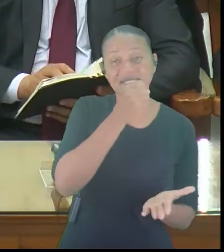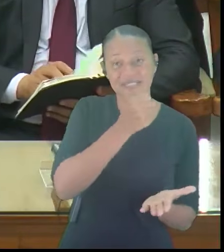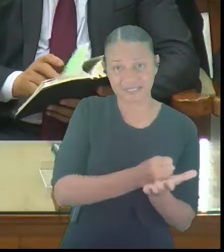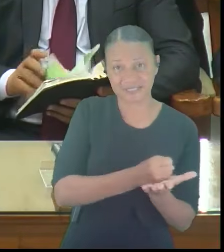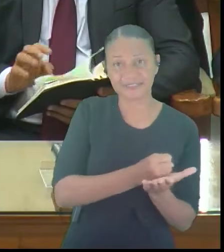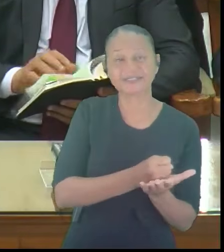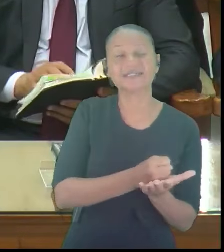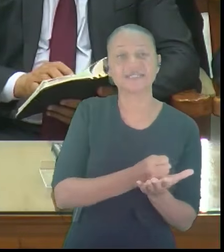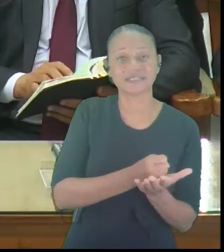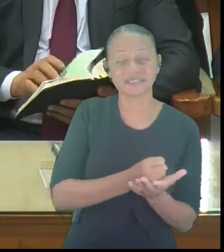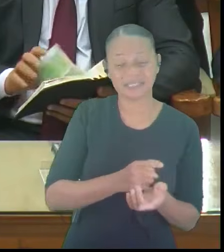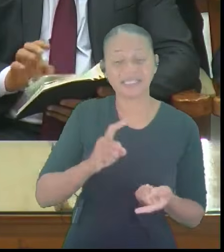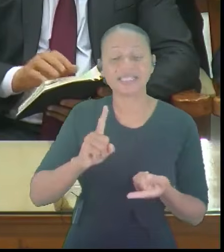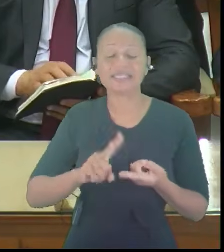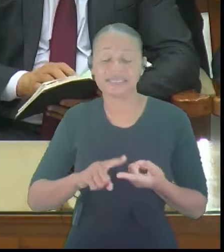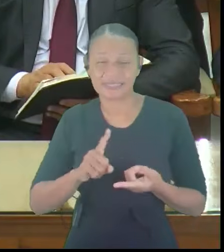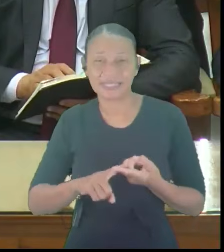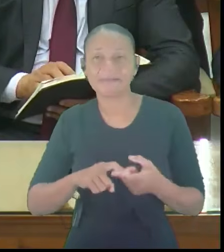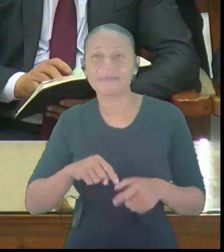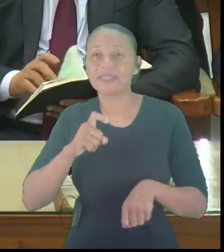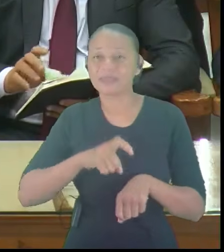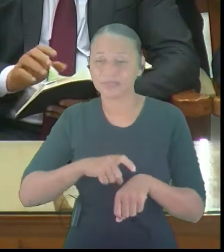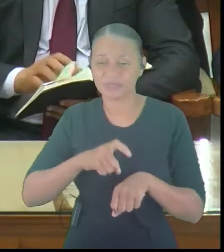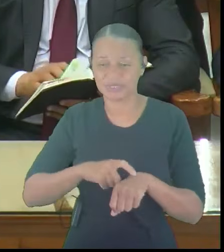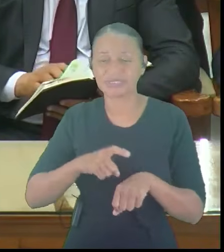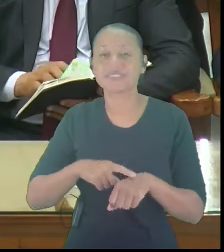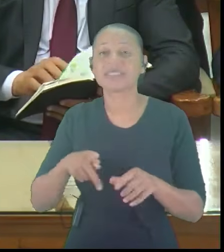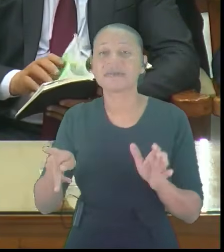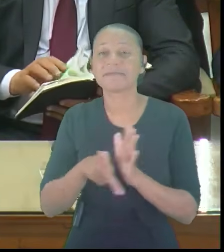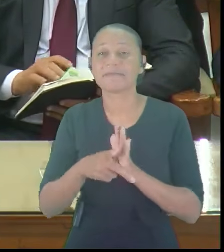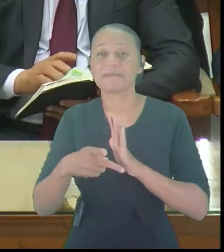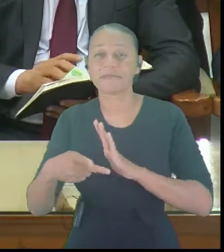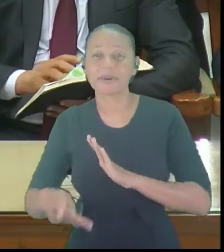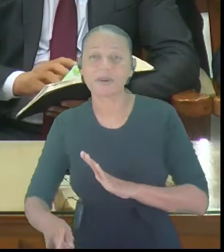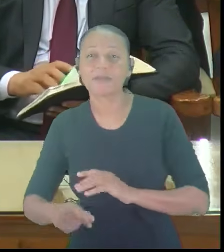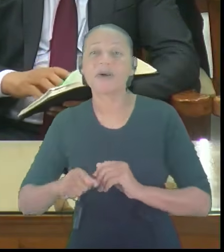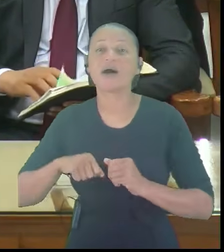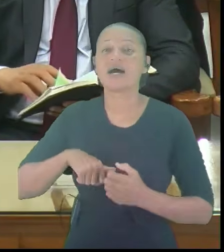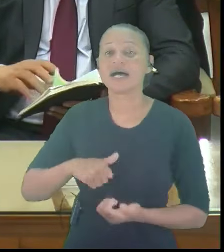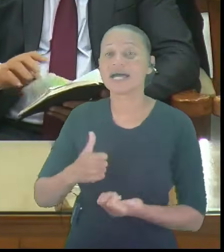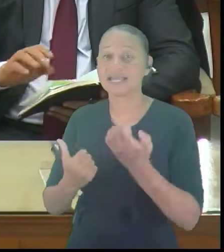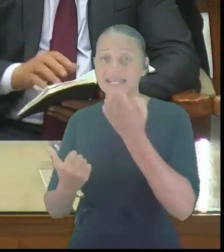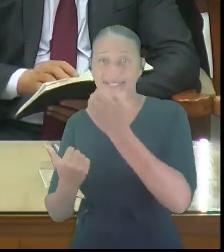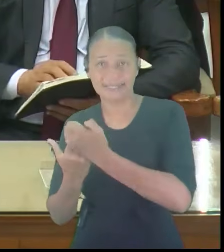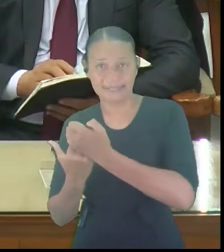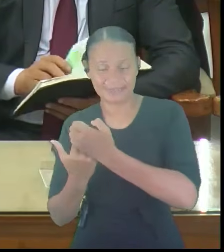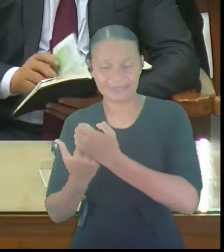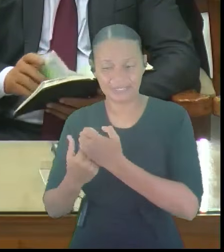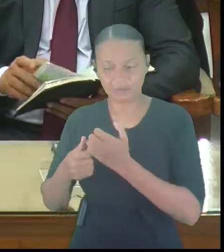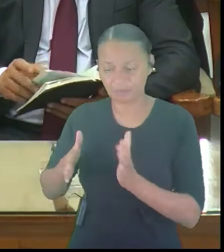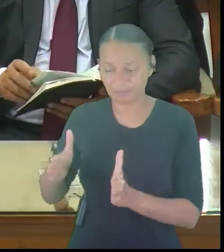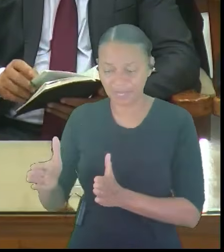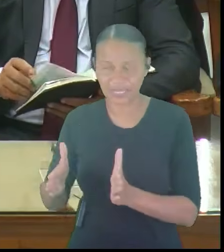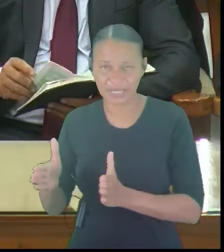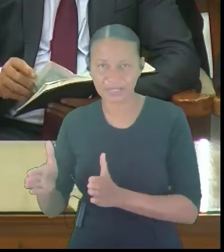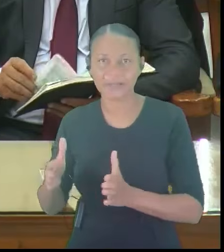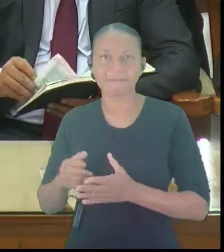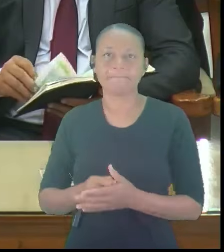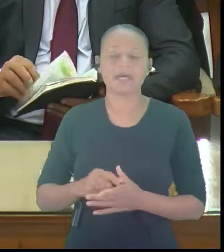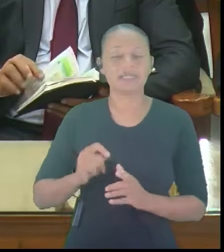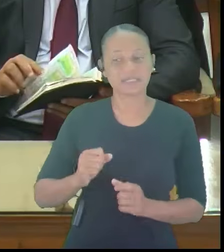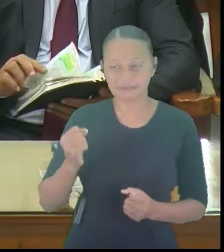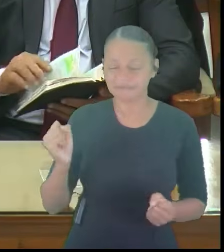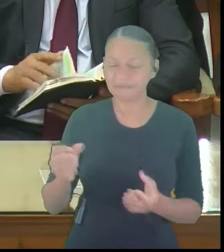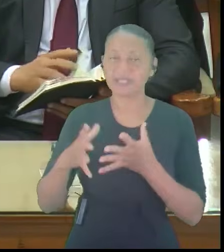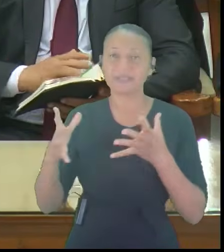de Moisés e no tempo de Eliseu. Você pode ver, no tempo dos profetas houve milagre, mas não efusivamente.